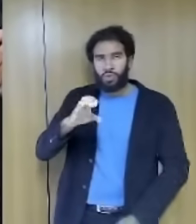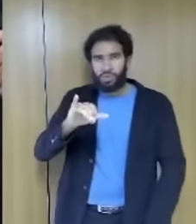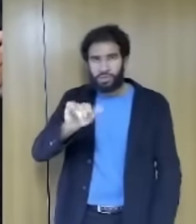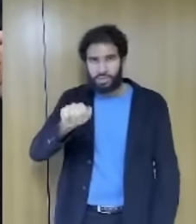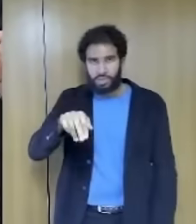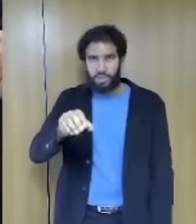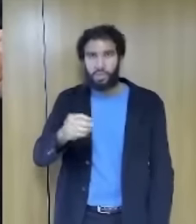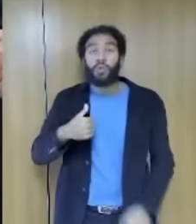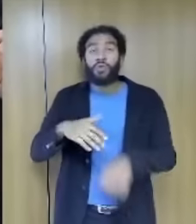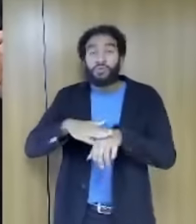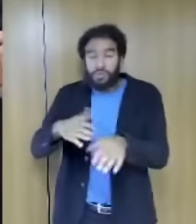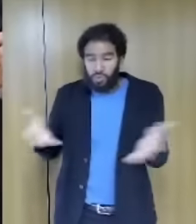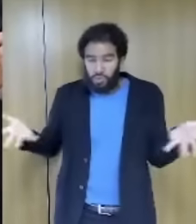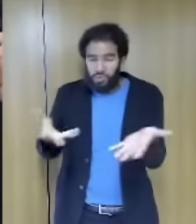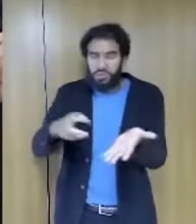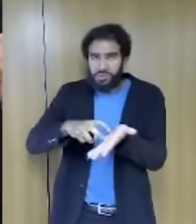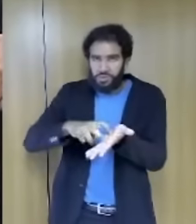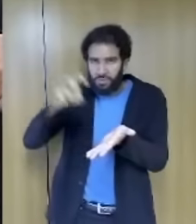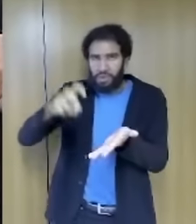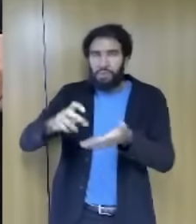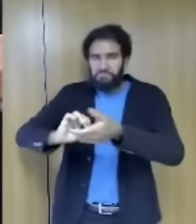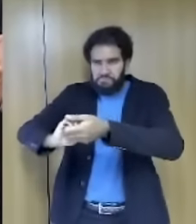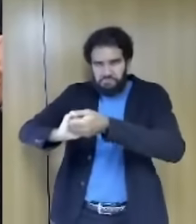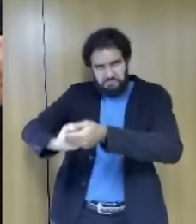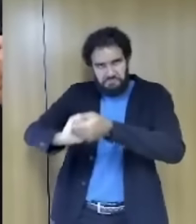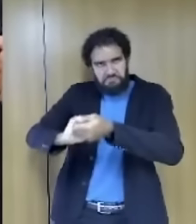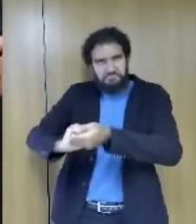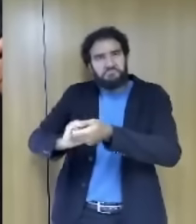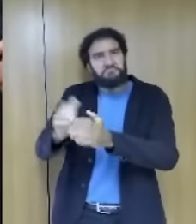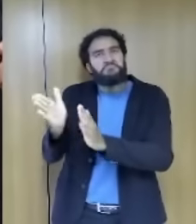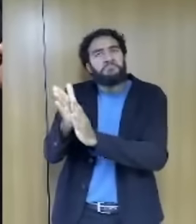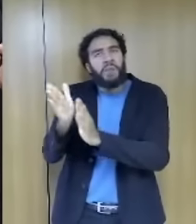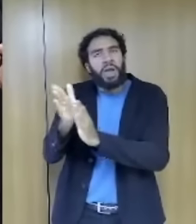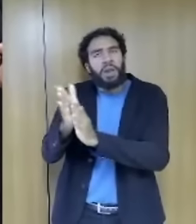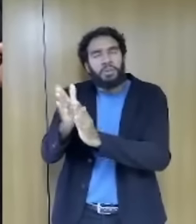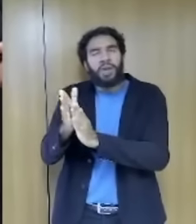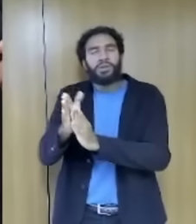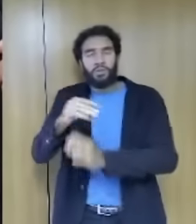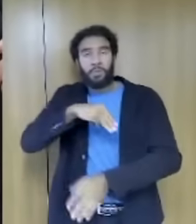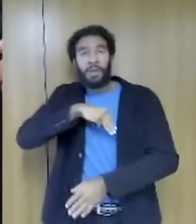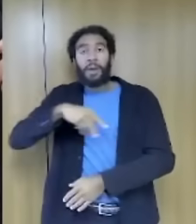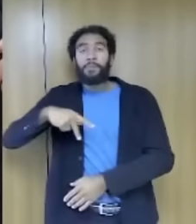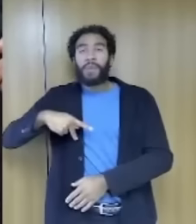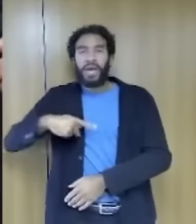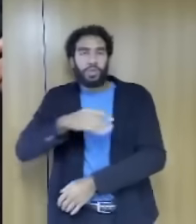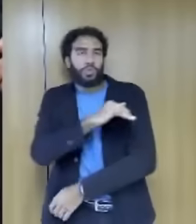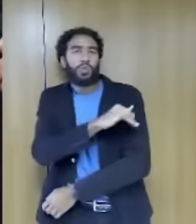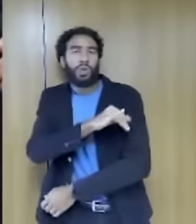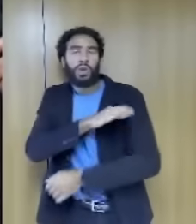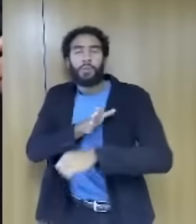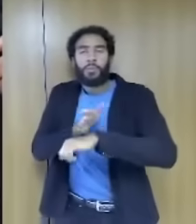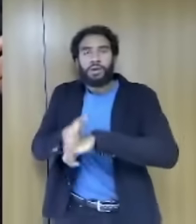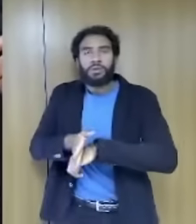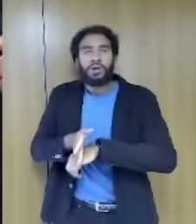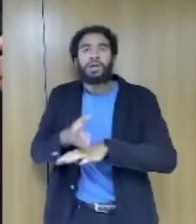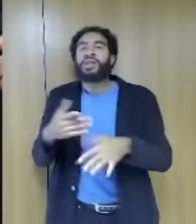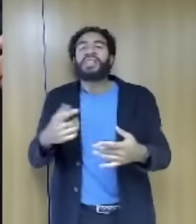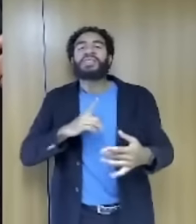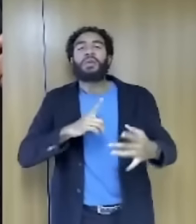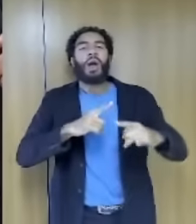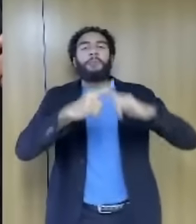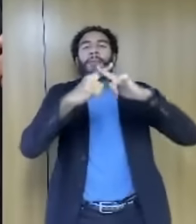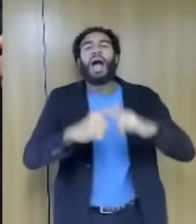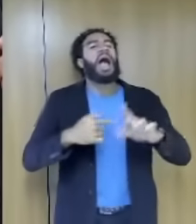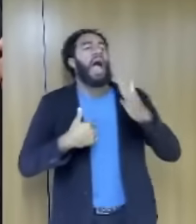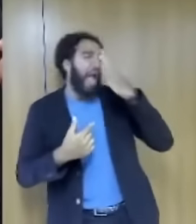na manhã de hoje, cumprimentando pela participação do Ministério Público do Rio de Janeiro, portanto, não há nenhum tipo de competição, há